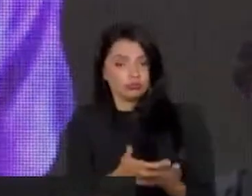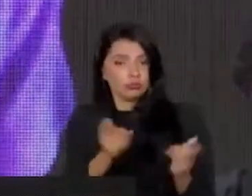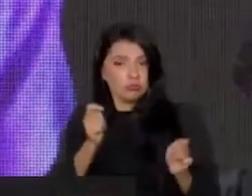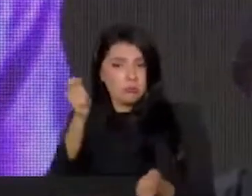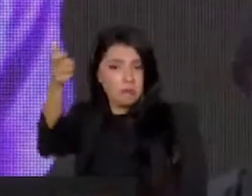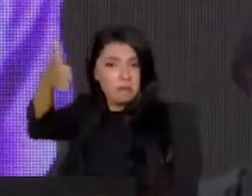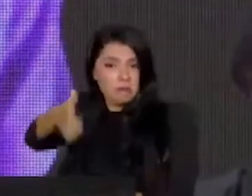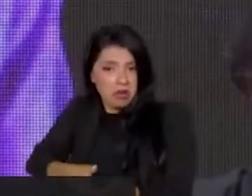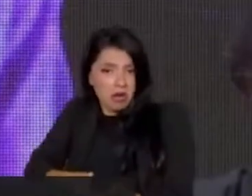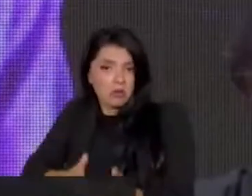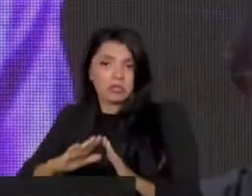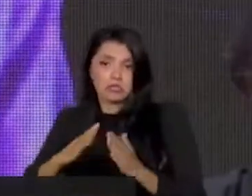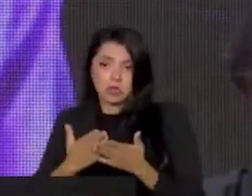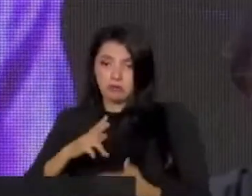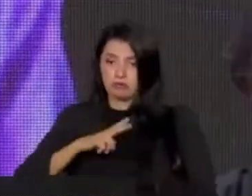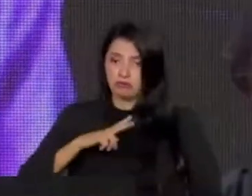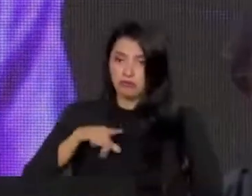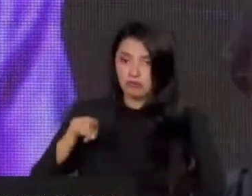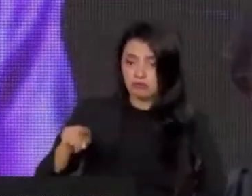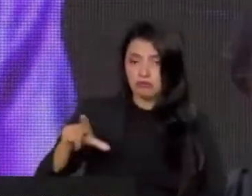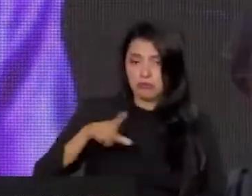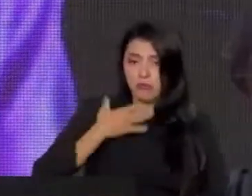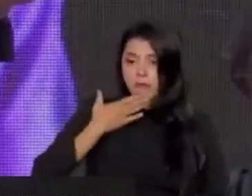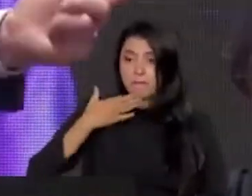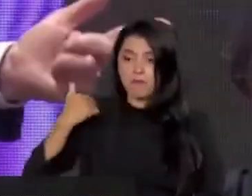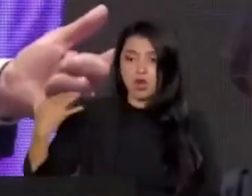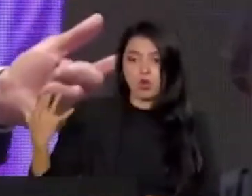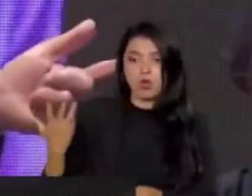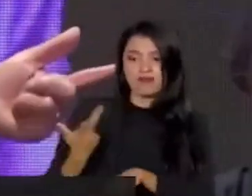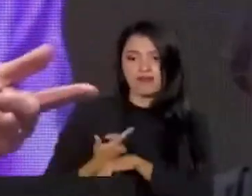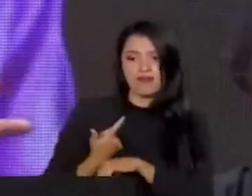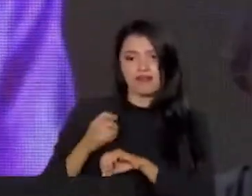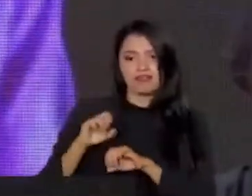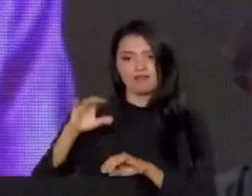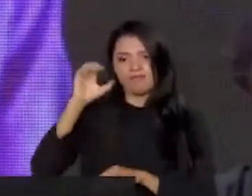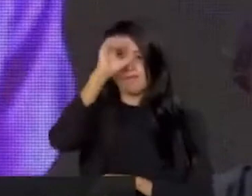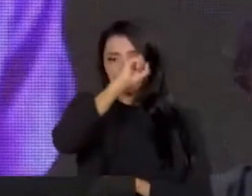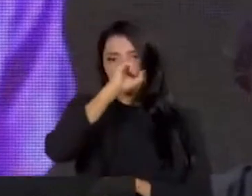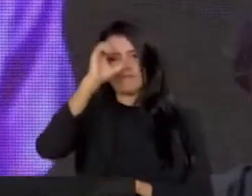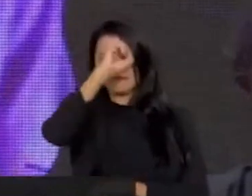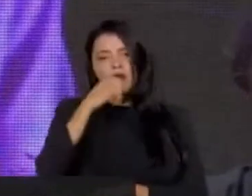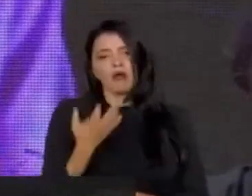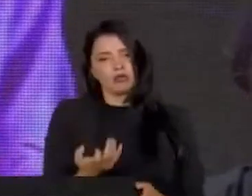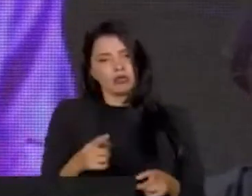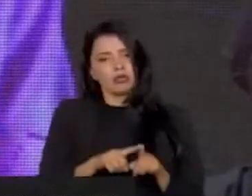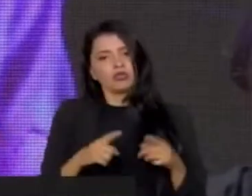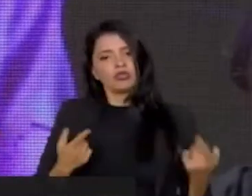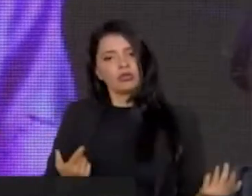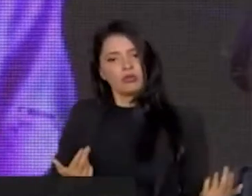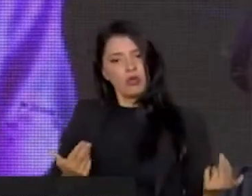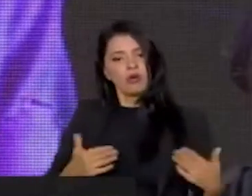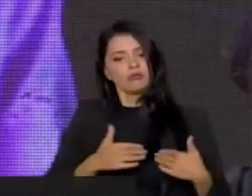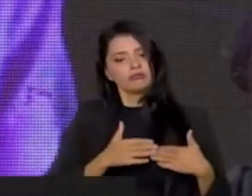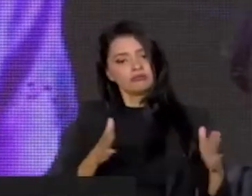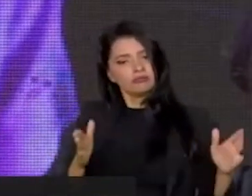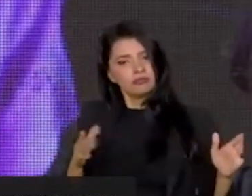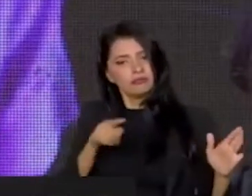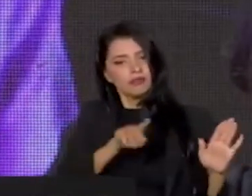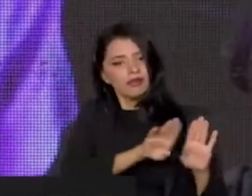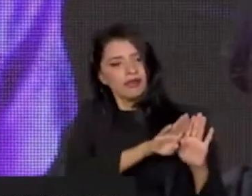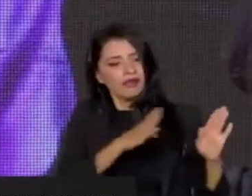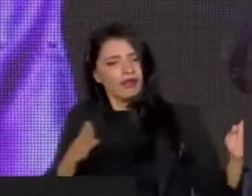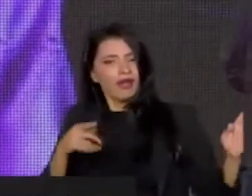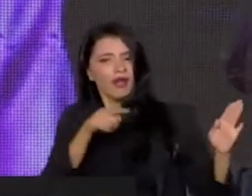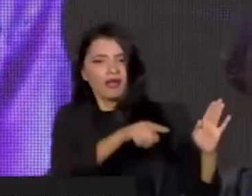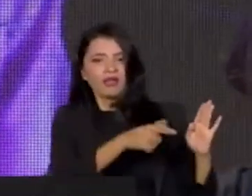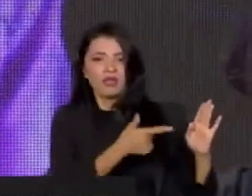escola privada, ele tem uma melhor qualidade de ensino, a gente quer é abrir a porta para aquele